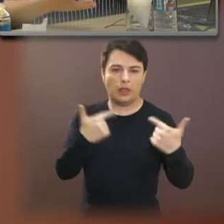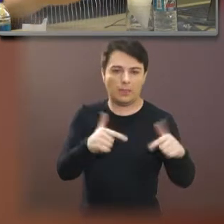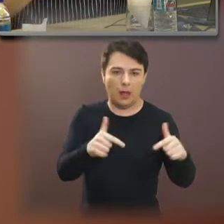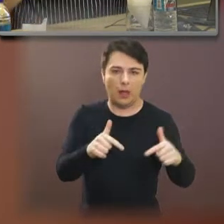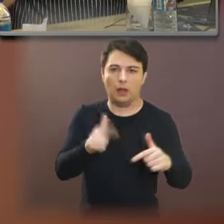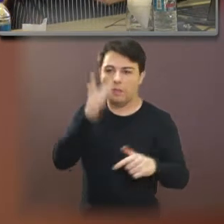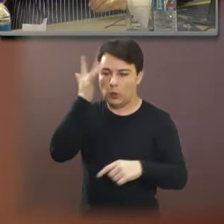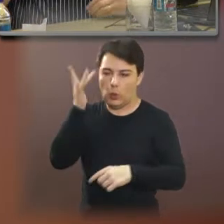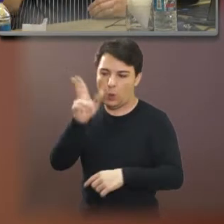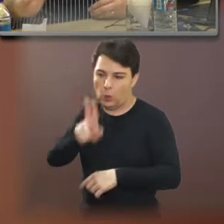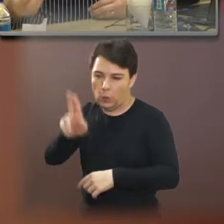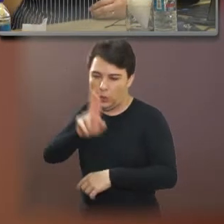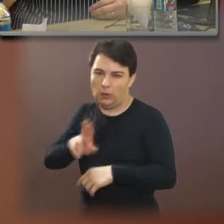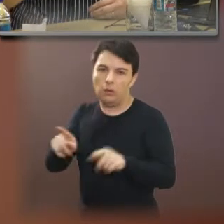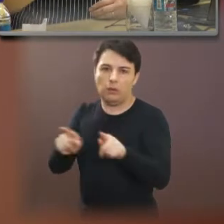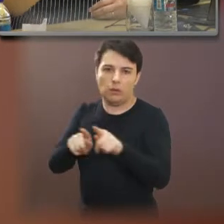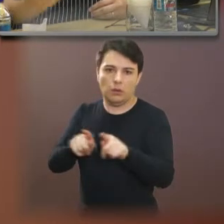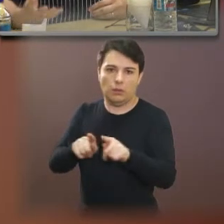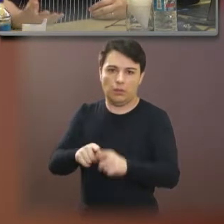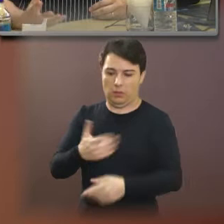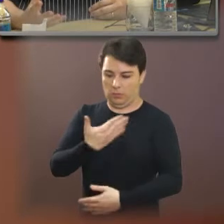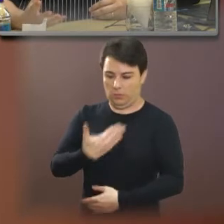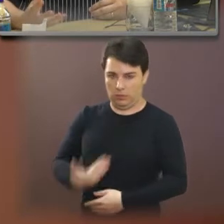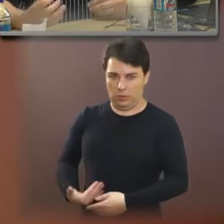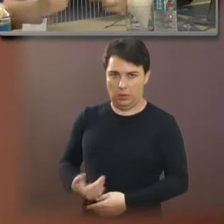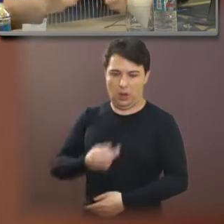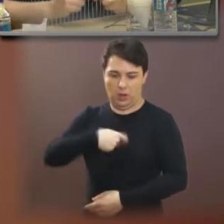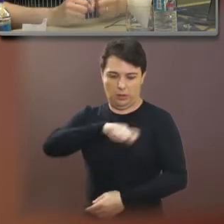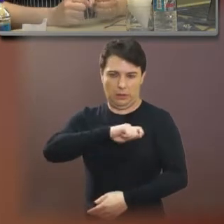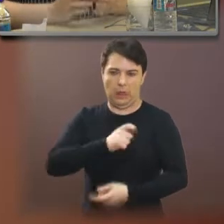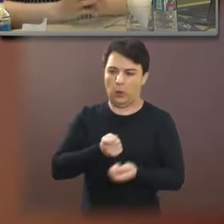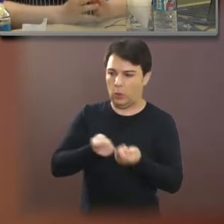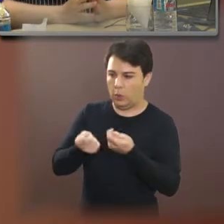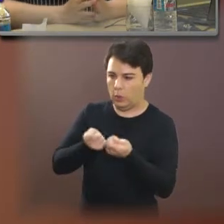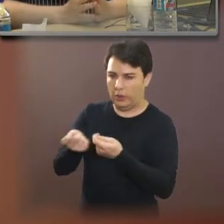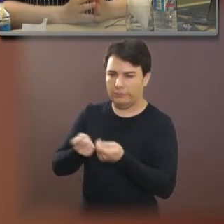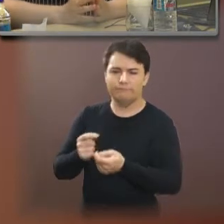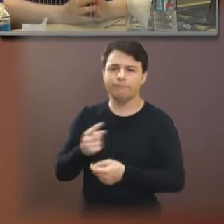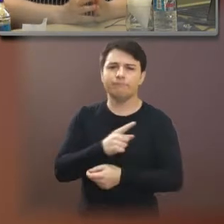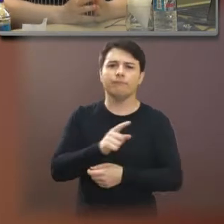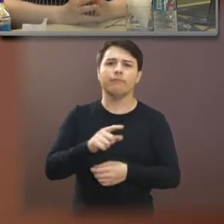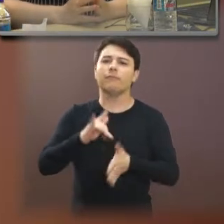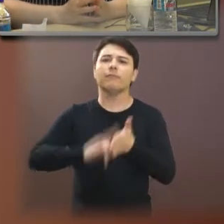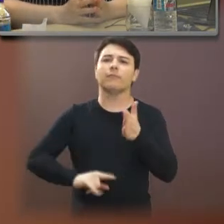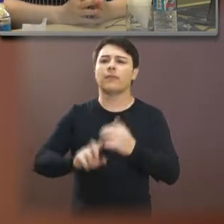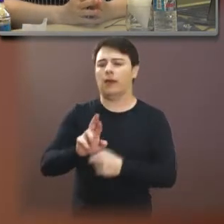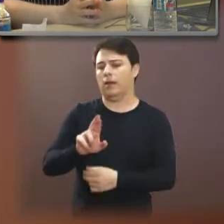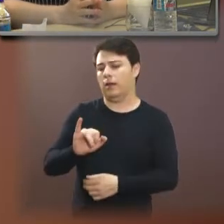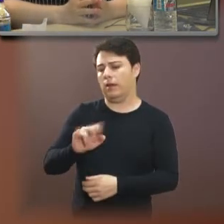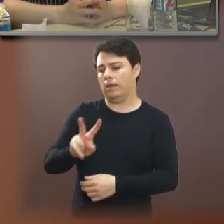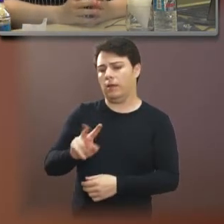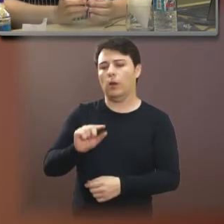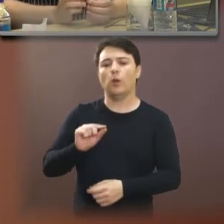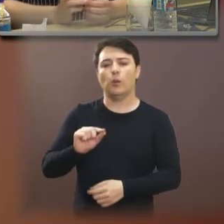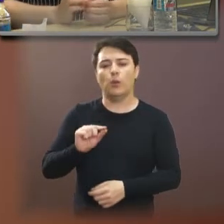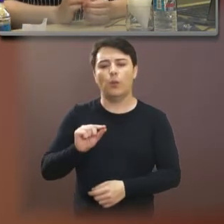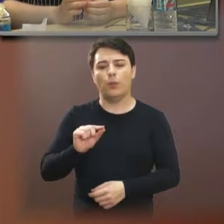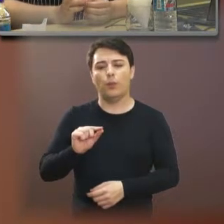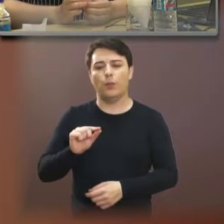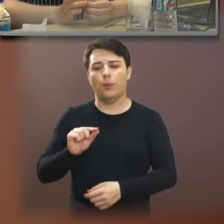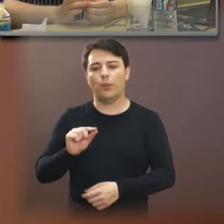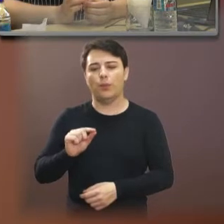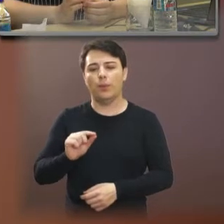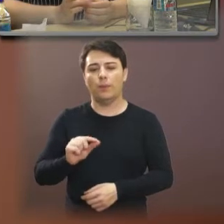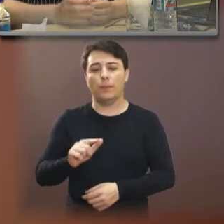quem usa e para o poder público que ordena e fiscaliza. Esse instrumento RIV, ele tem um impacto, ele tem